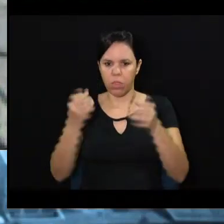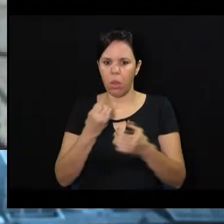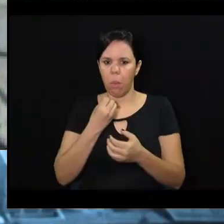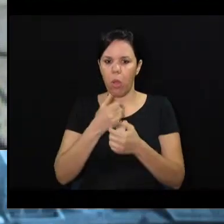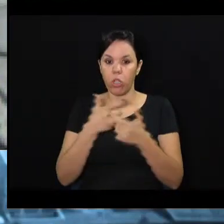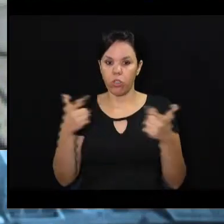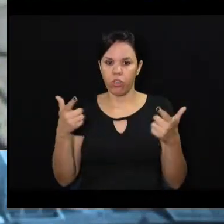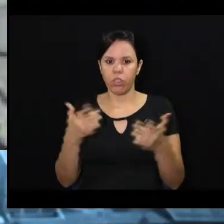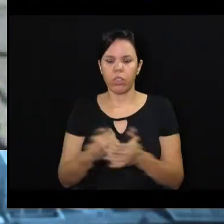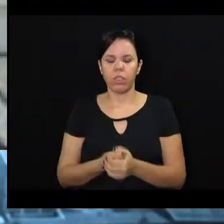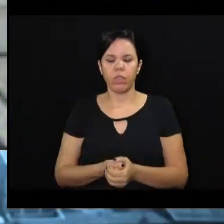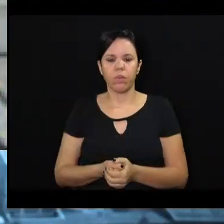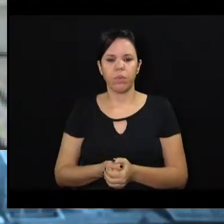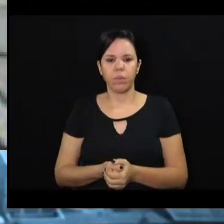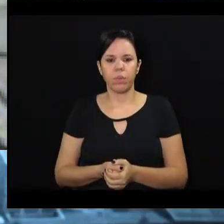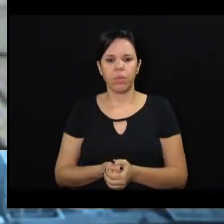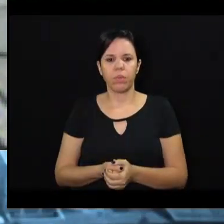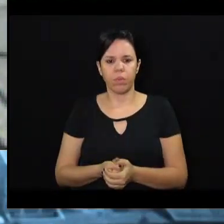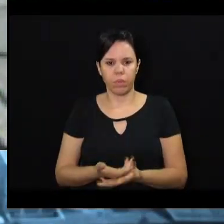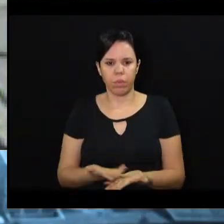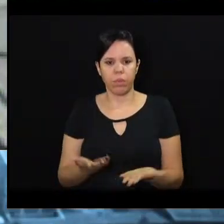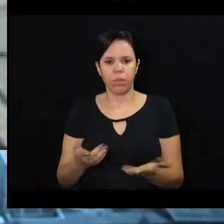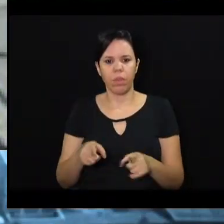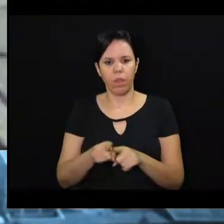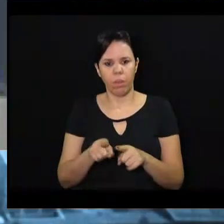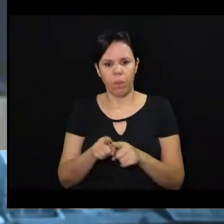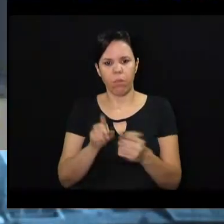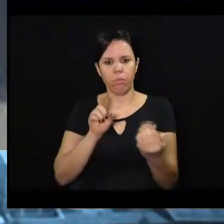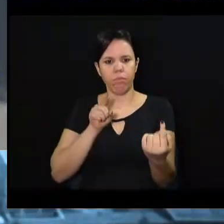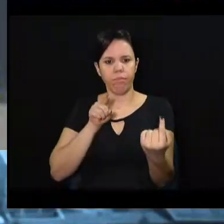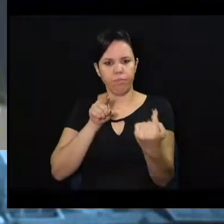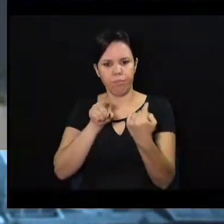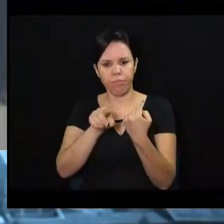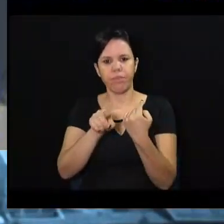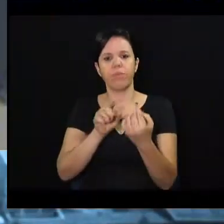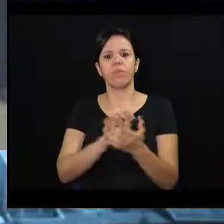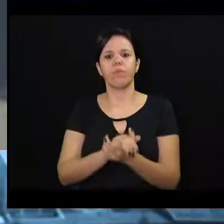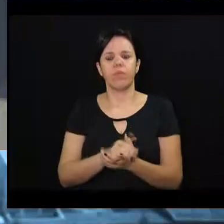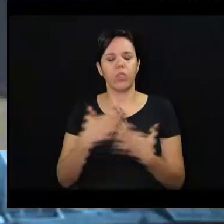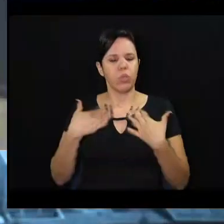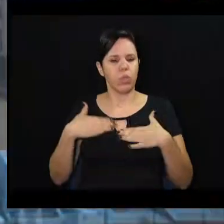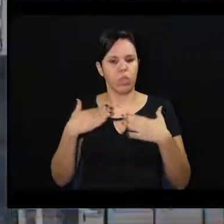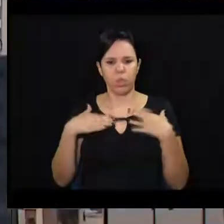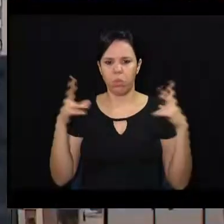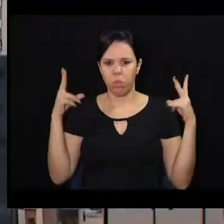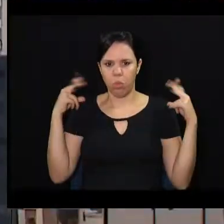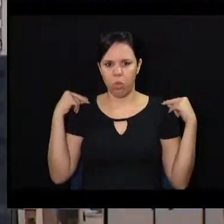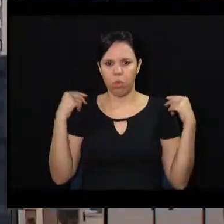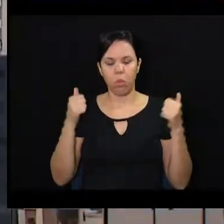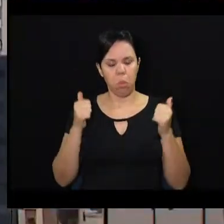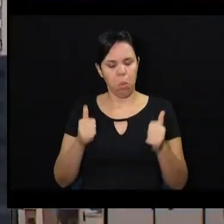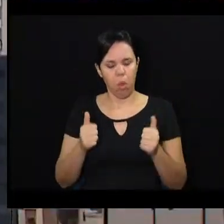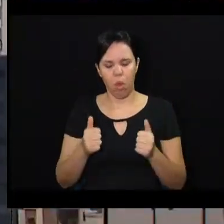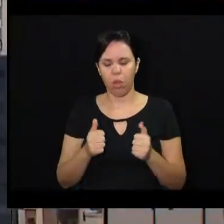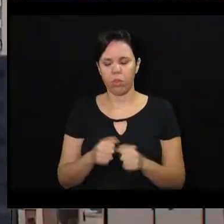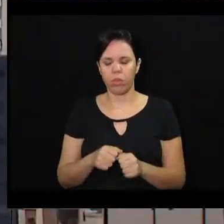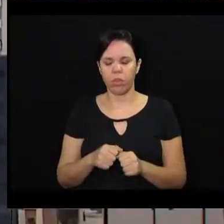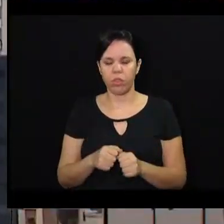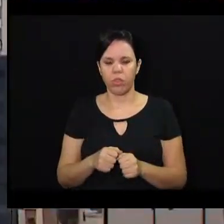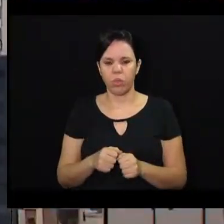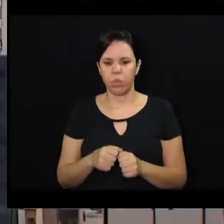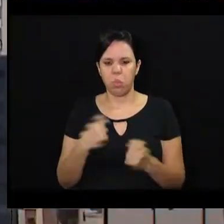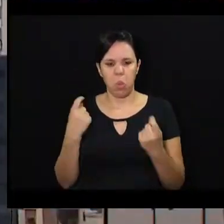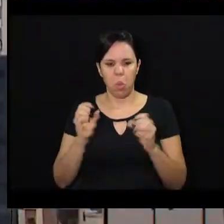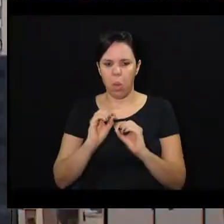notícia, e aí já um trecho da José Paulino também está tranquilo, então o motorista pode ficar